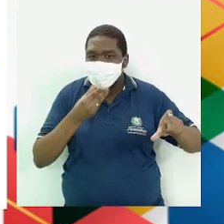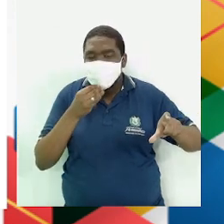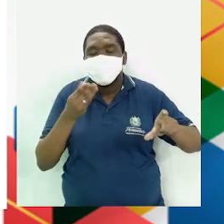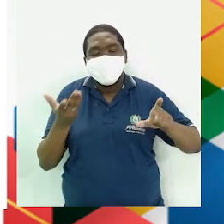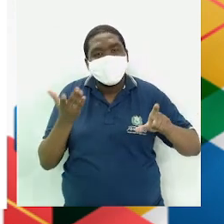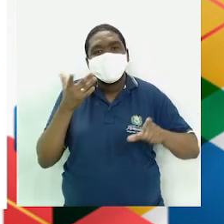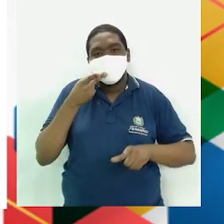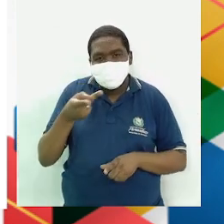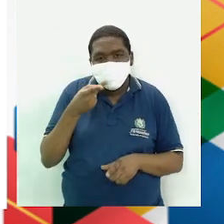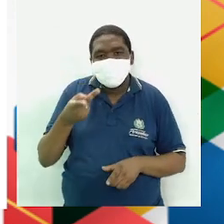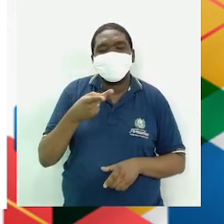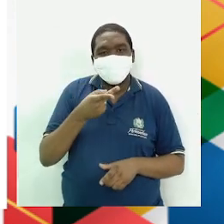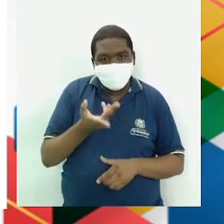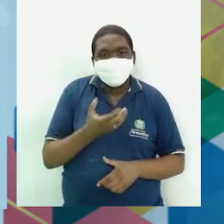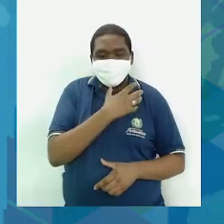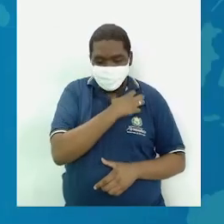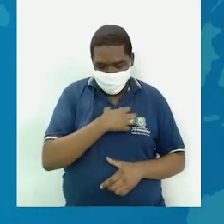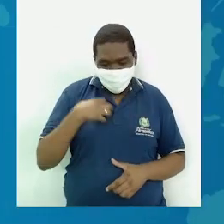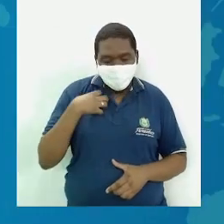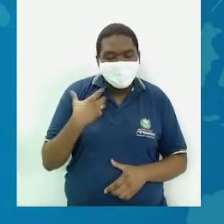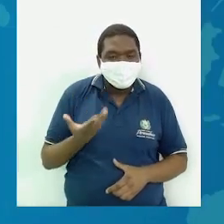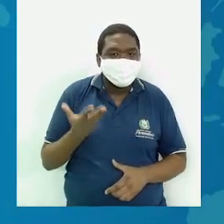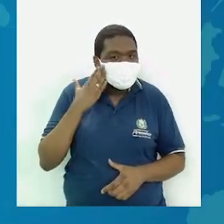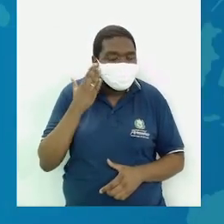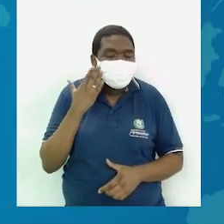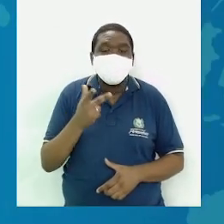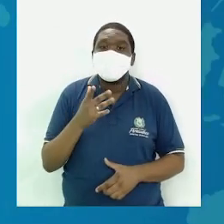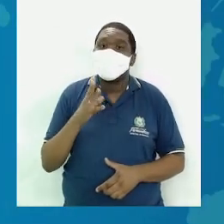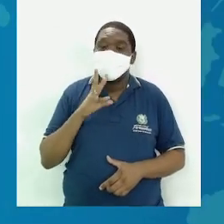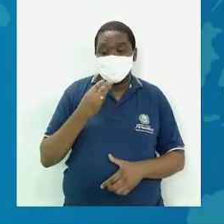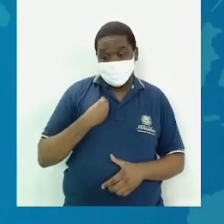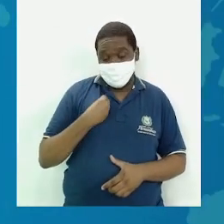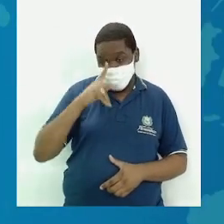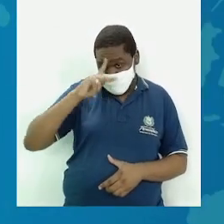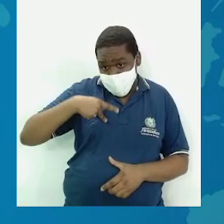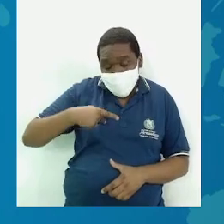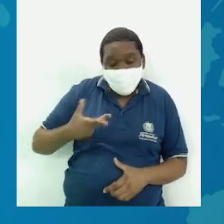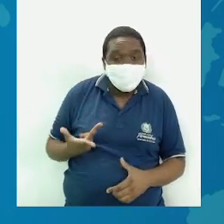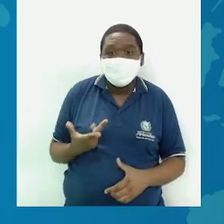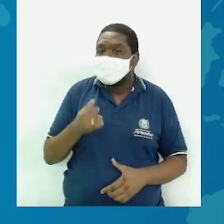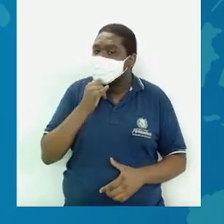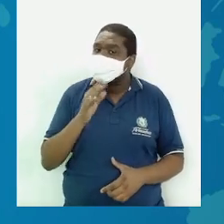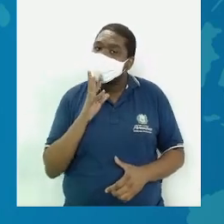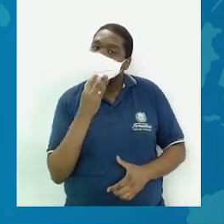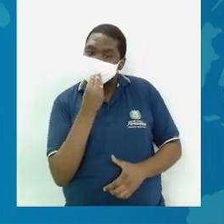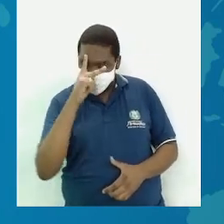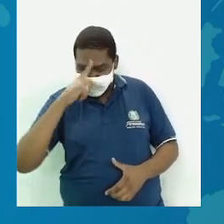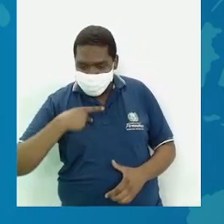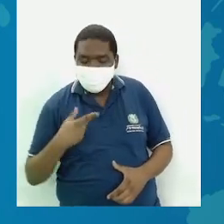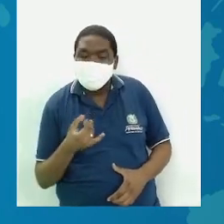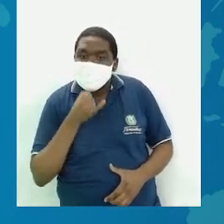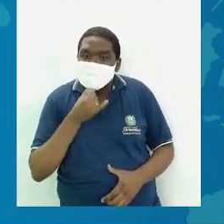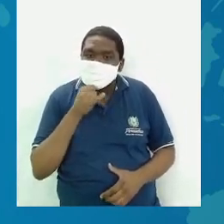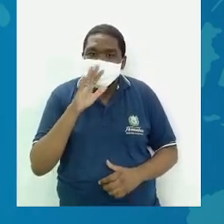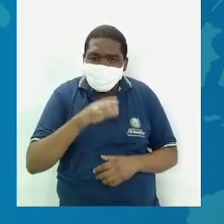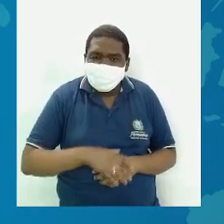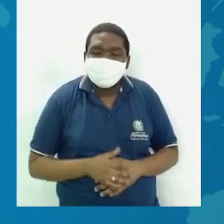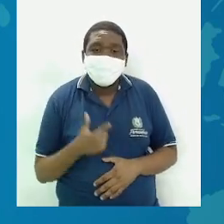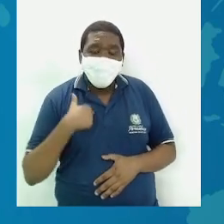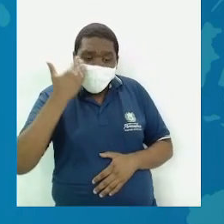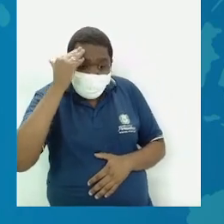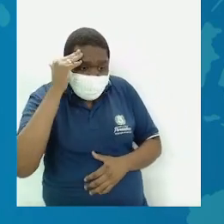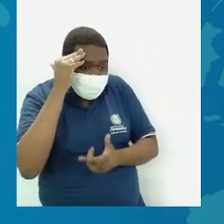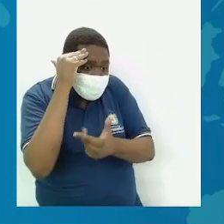agora aprender o que hoje chamaríamos do autoconhecimento. O homem, ele não consegue entender o outro, ele não pode entender